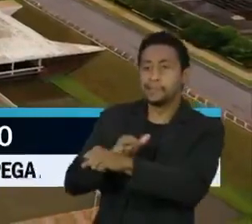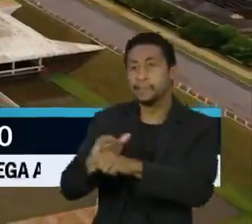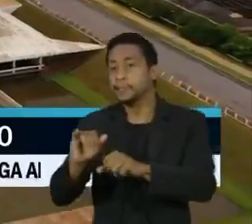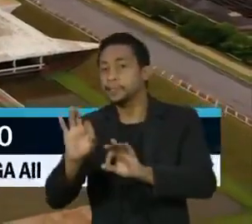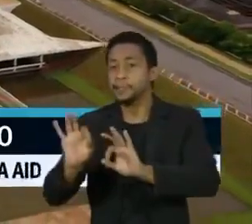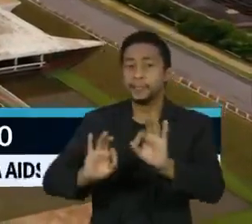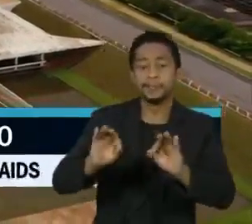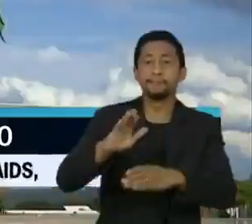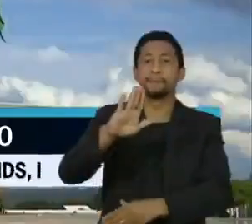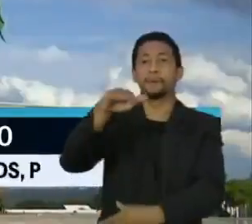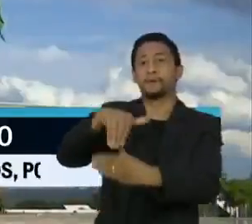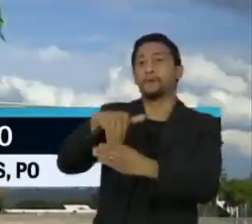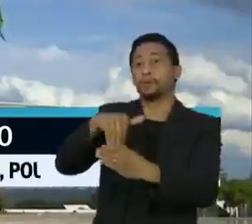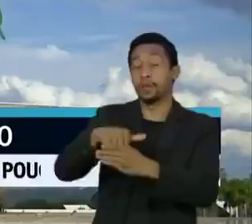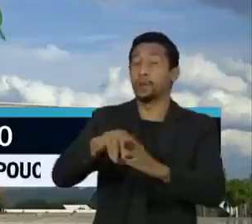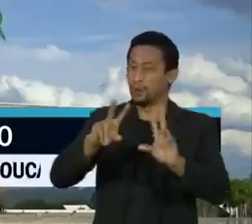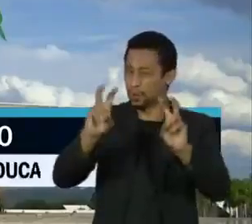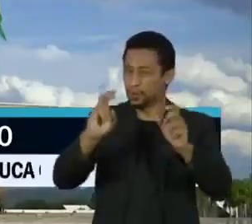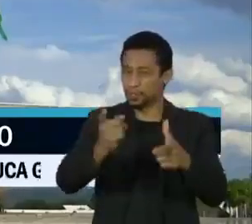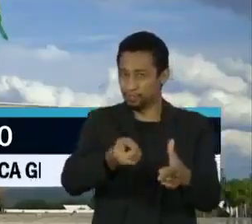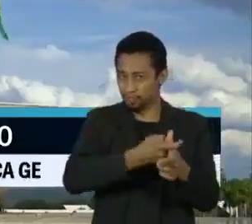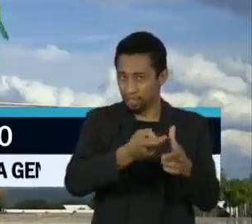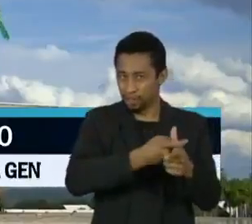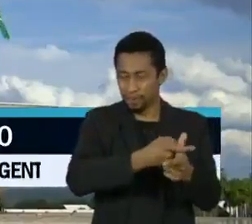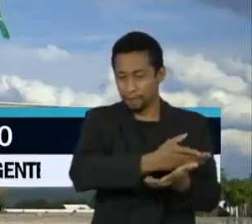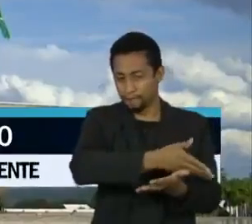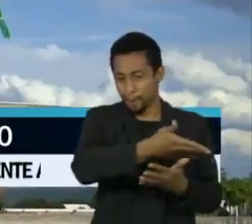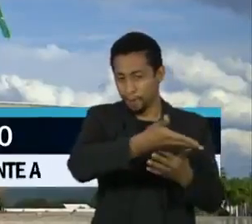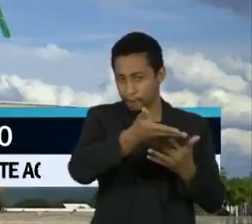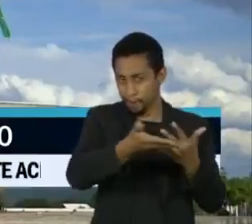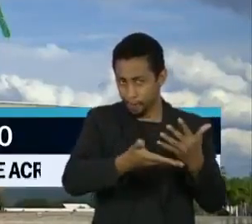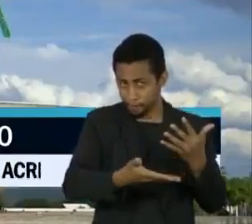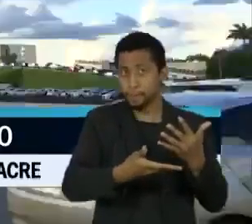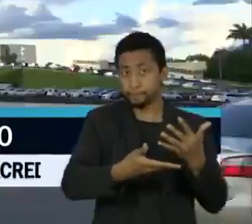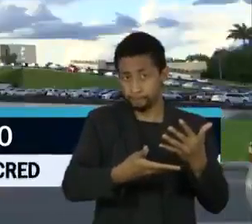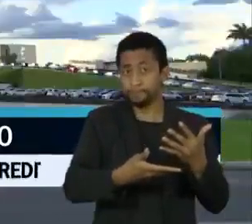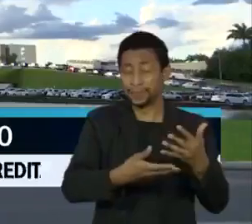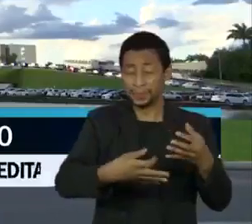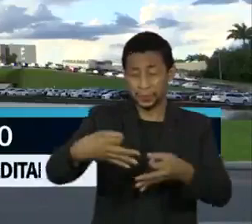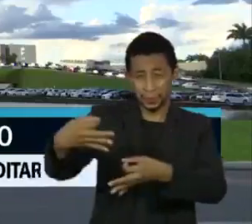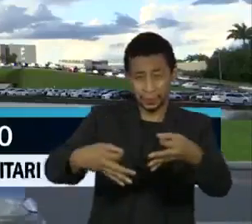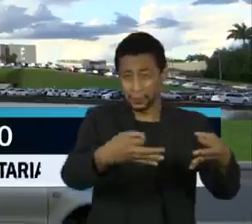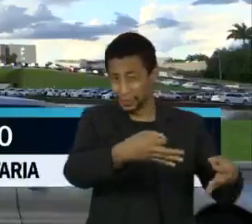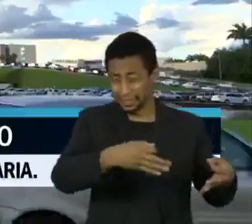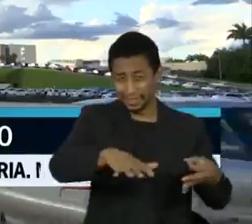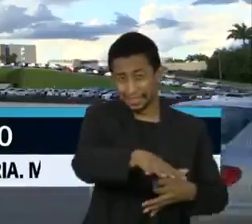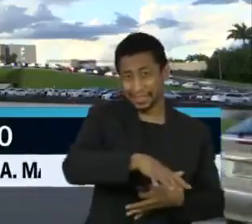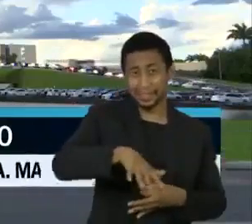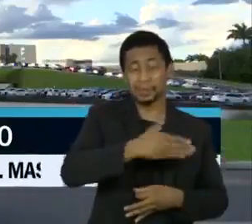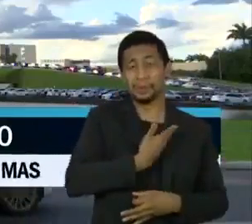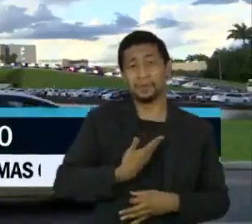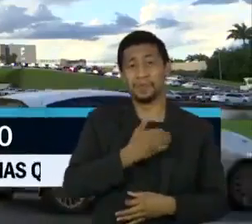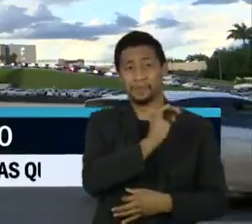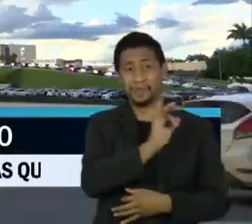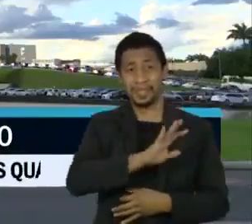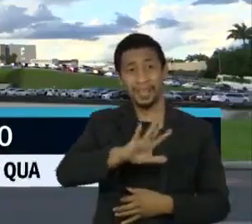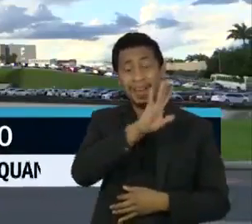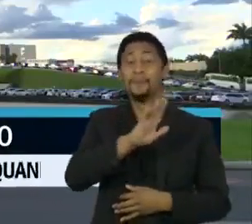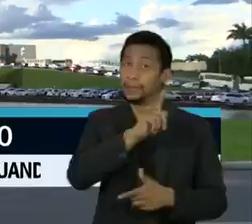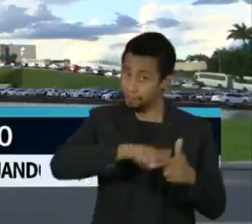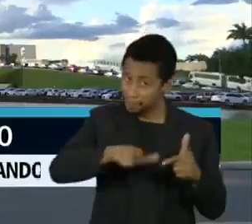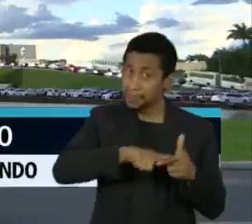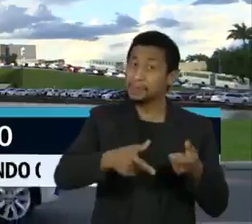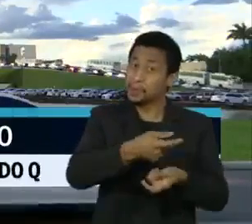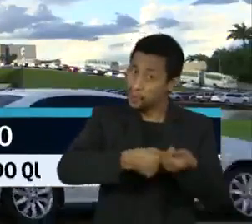a PEC dos precatórios, que empurra parte das dívidas judiciais do governo federal e ainda inclui manobras político-econômicas, como